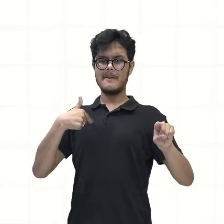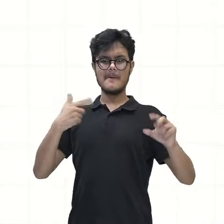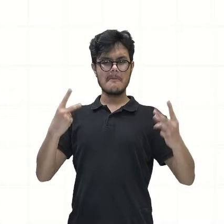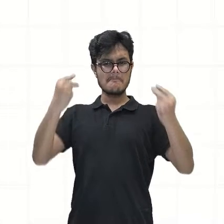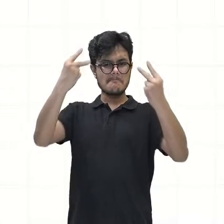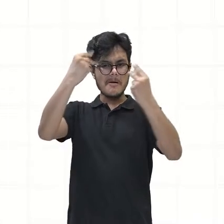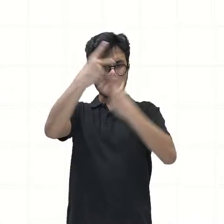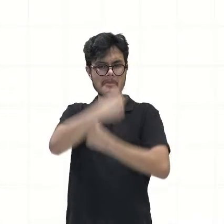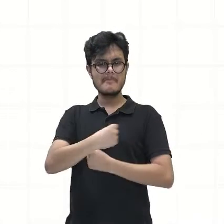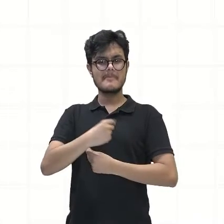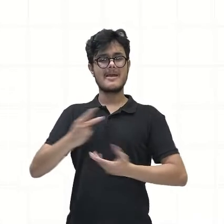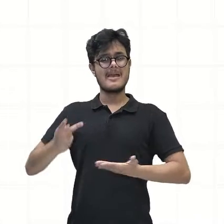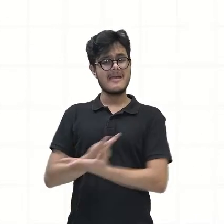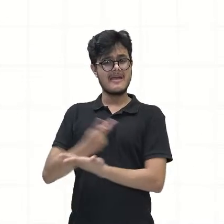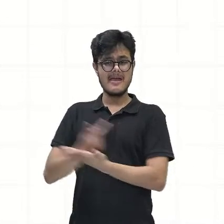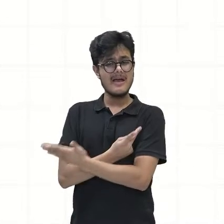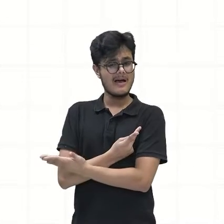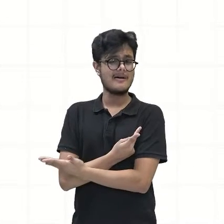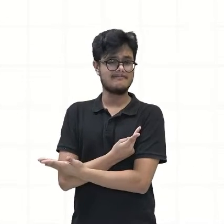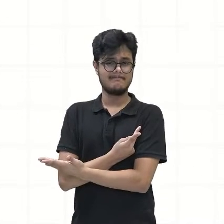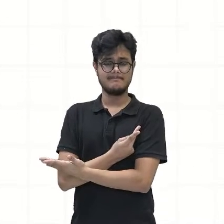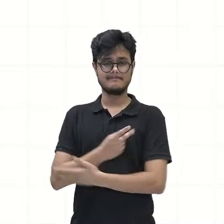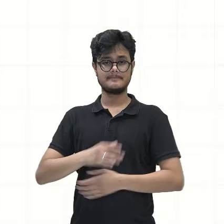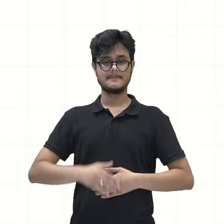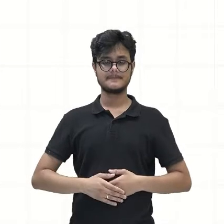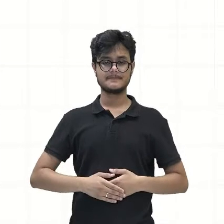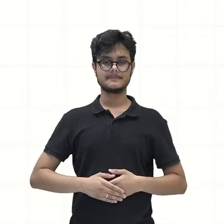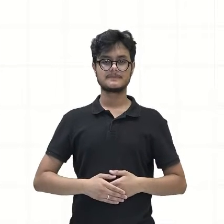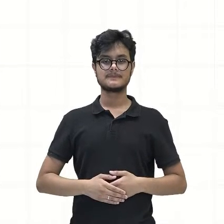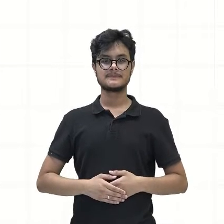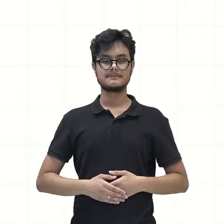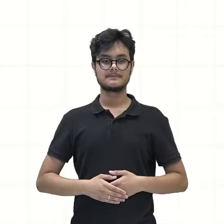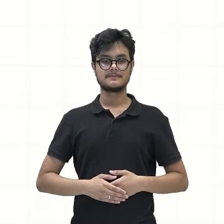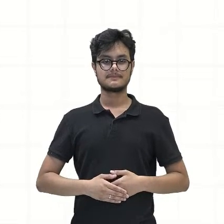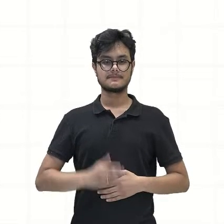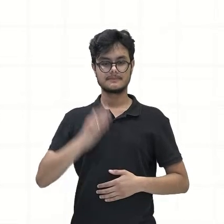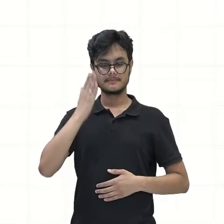uma informação errada. Tudo bem?